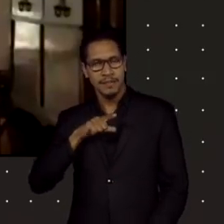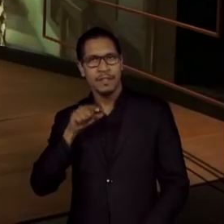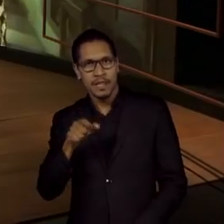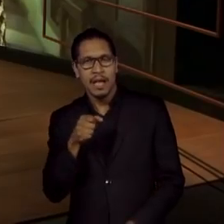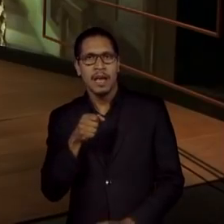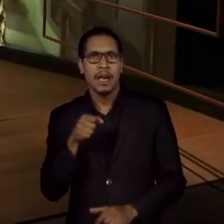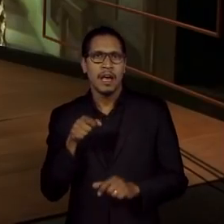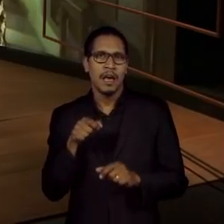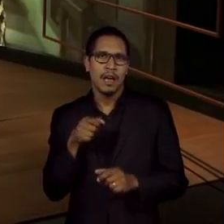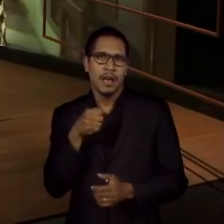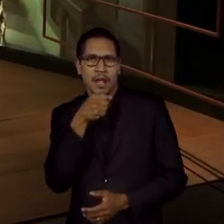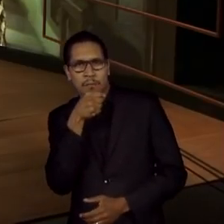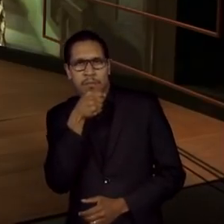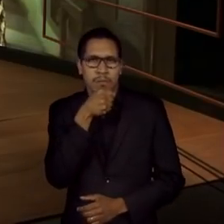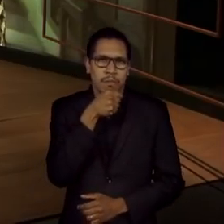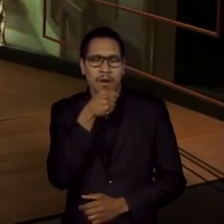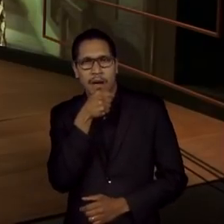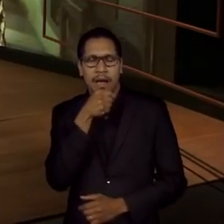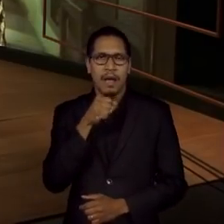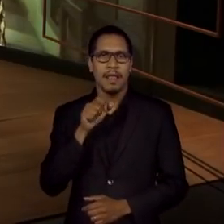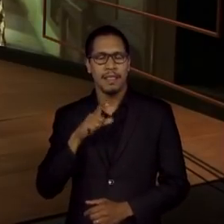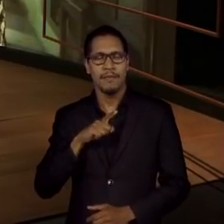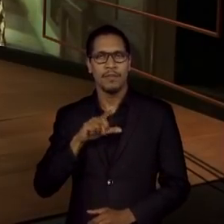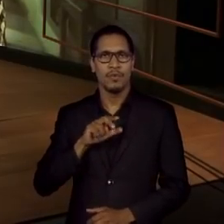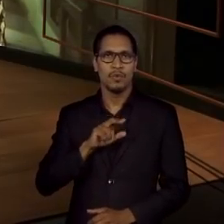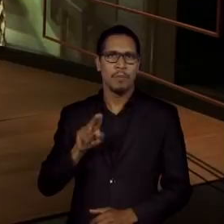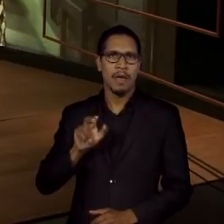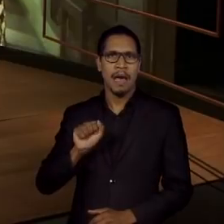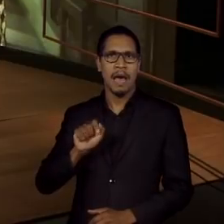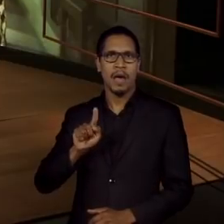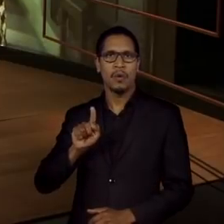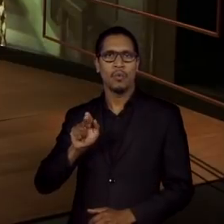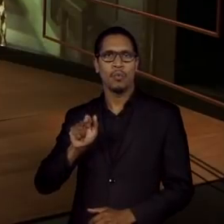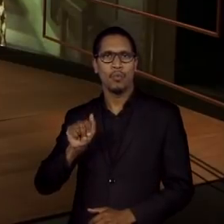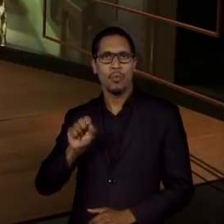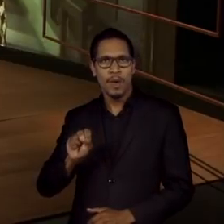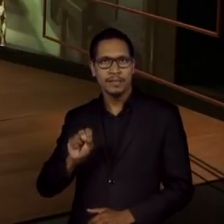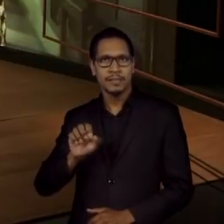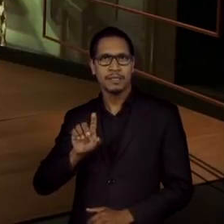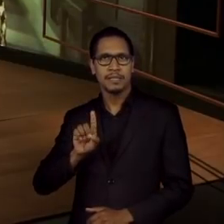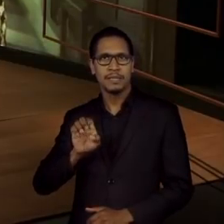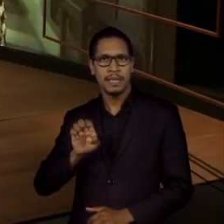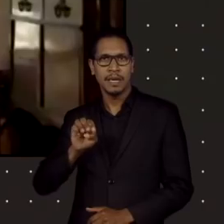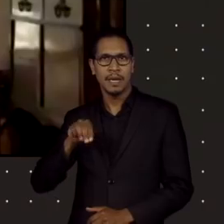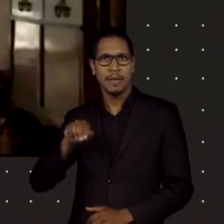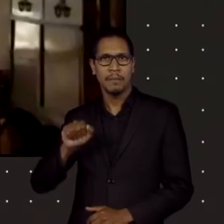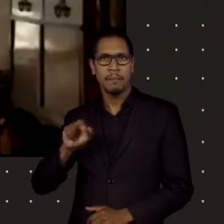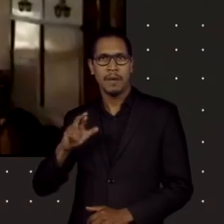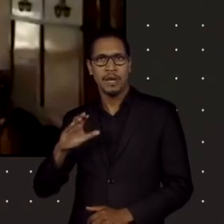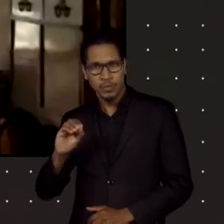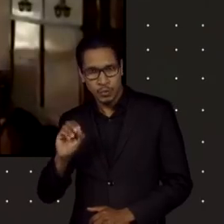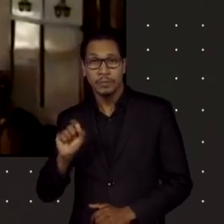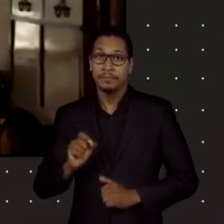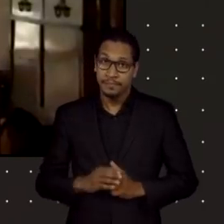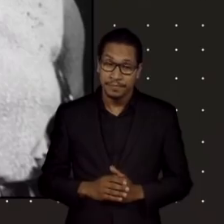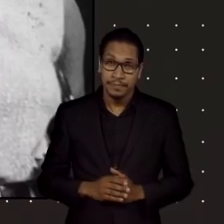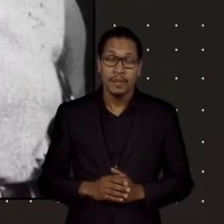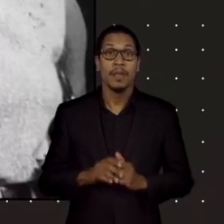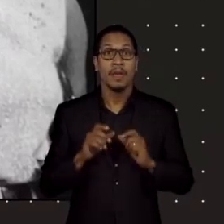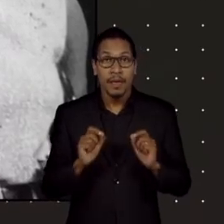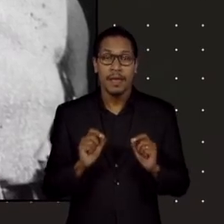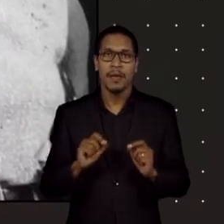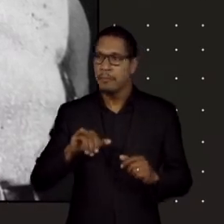disco Águas de Março, né? O disco antológico, tudo. E eu tive a alegria de tê-la assim,